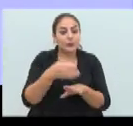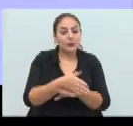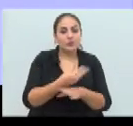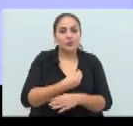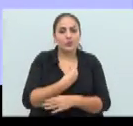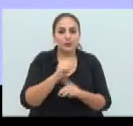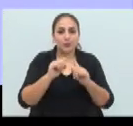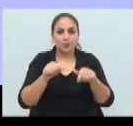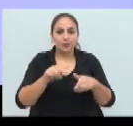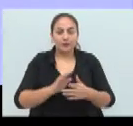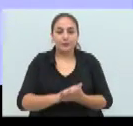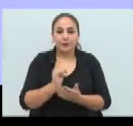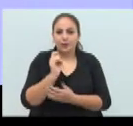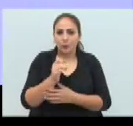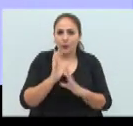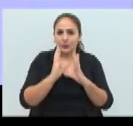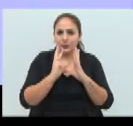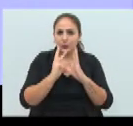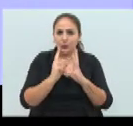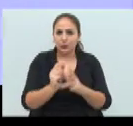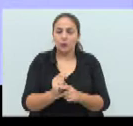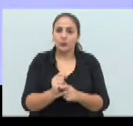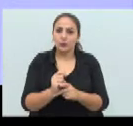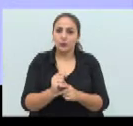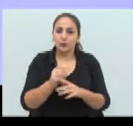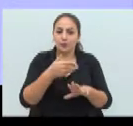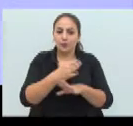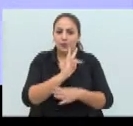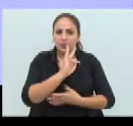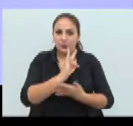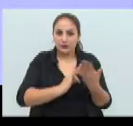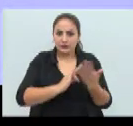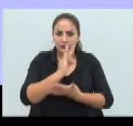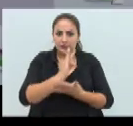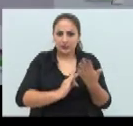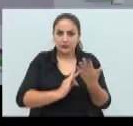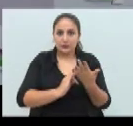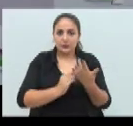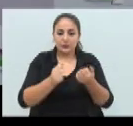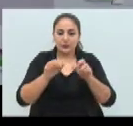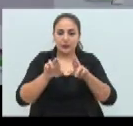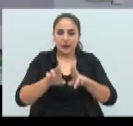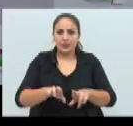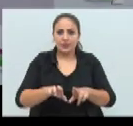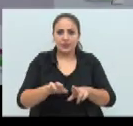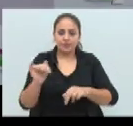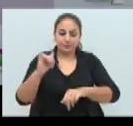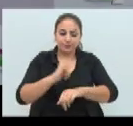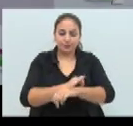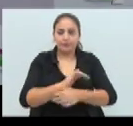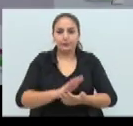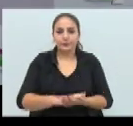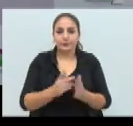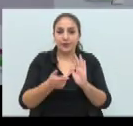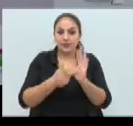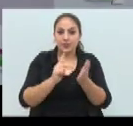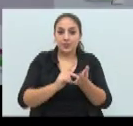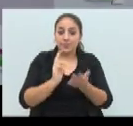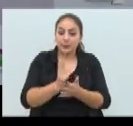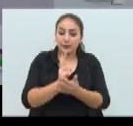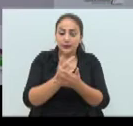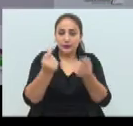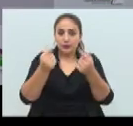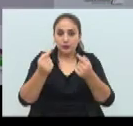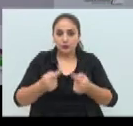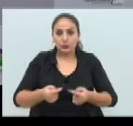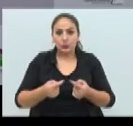do parlamento aprova texto que renova a concessão diária para o Aeroclube. No sentido de manter aquele campo, aquela estrutura para a